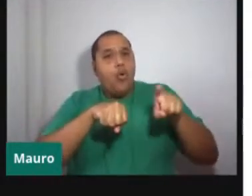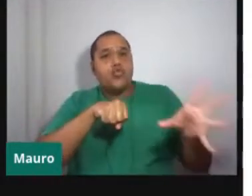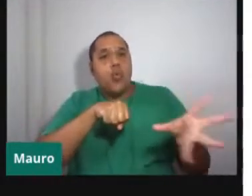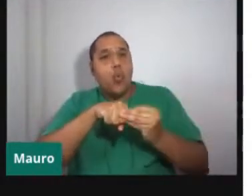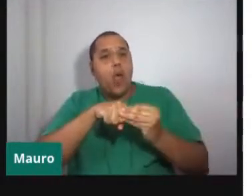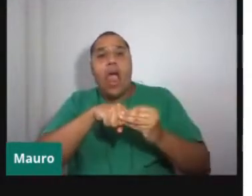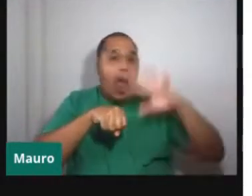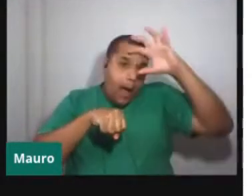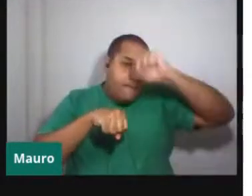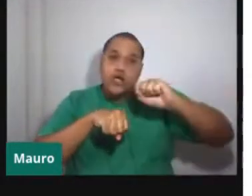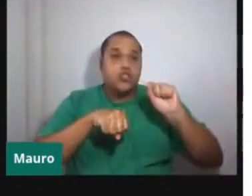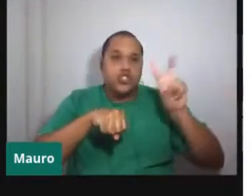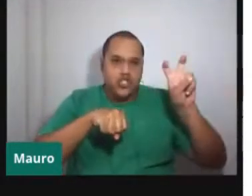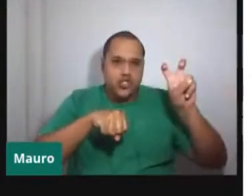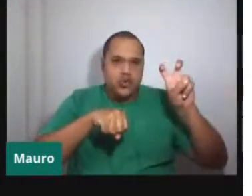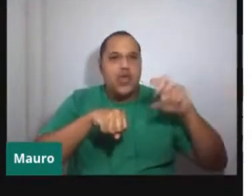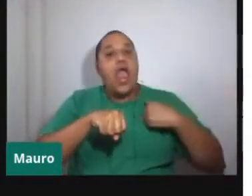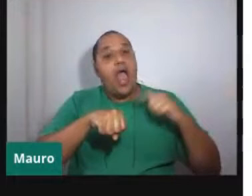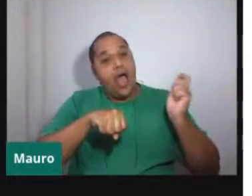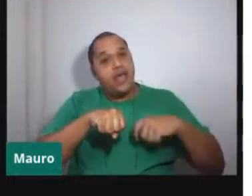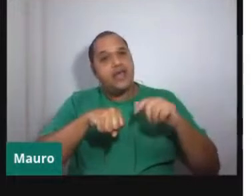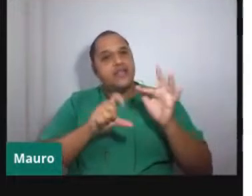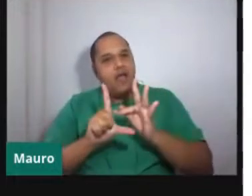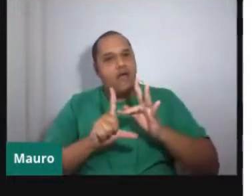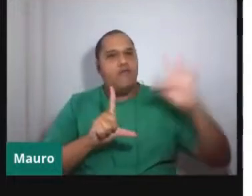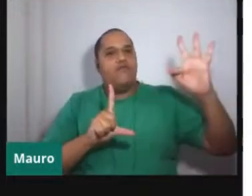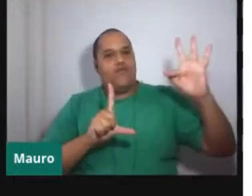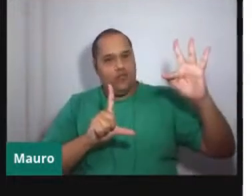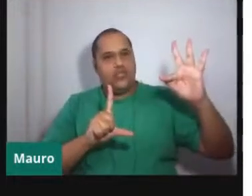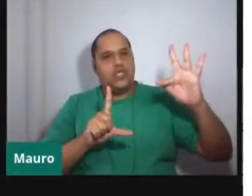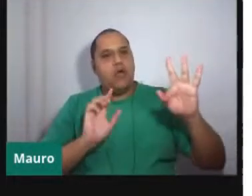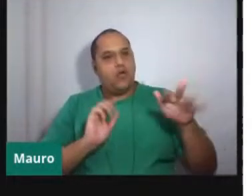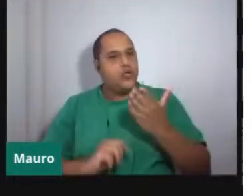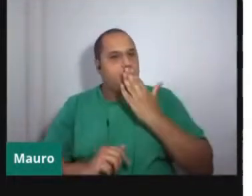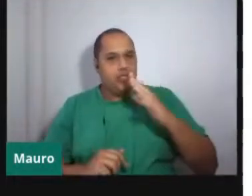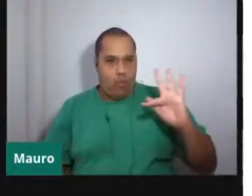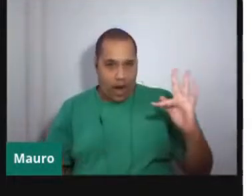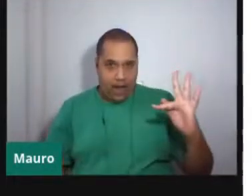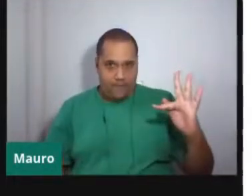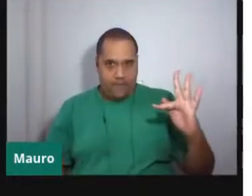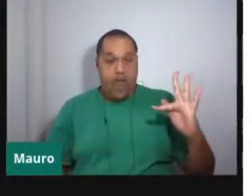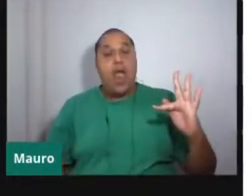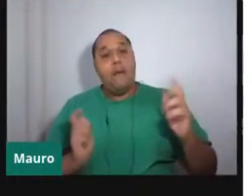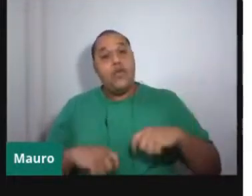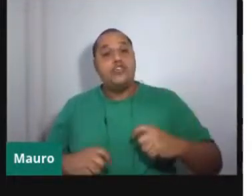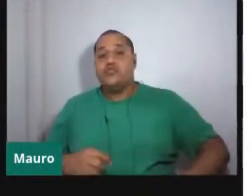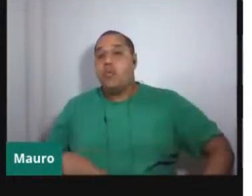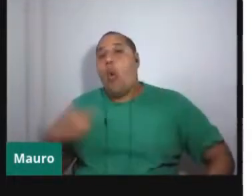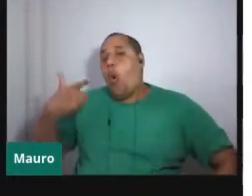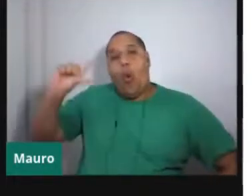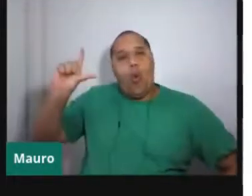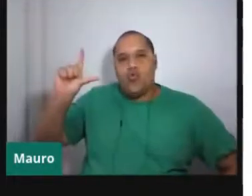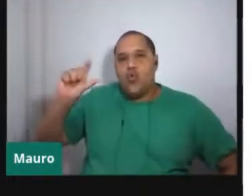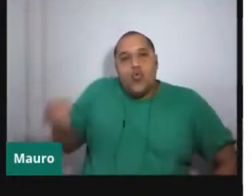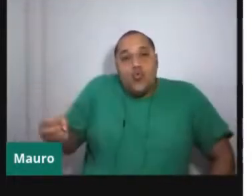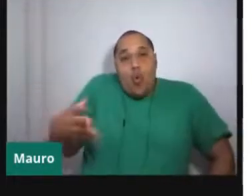função F, que é capaz de fazer uma predição para um novo exemplo. Então, quando eu dou agora um exemplo de teste que nunca foi usado